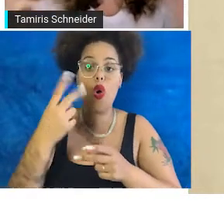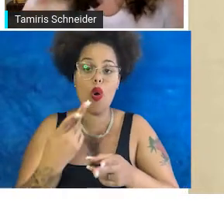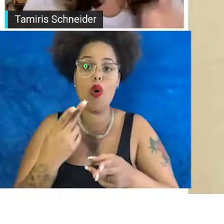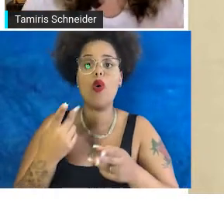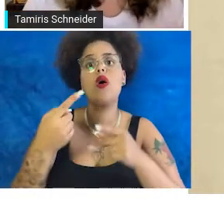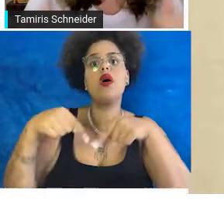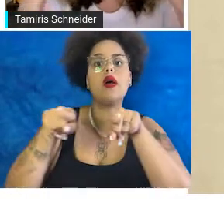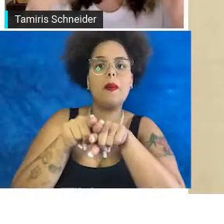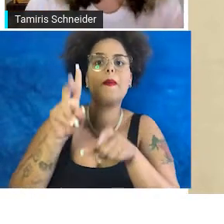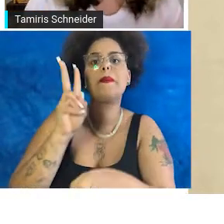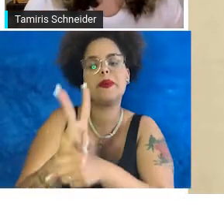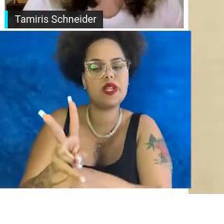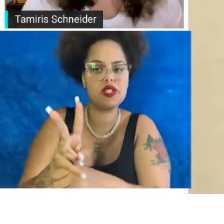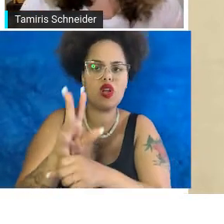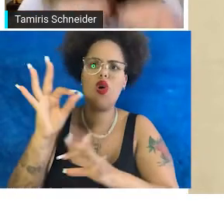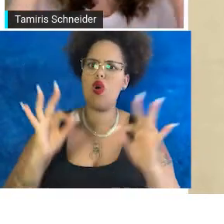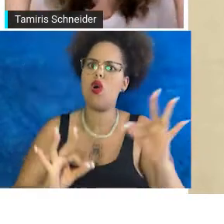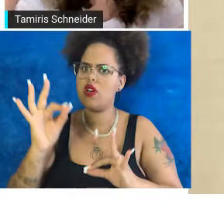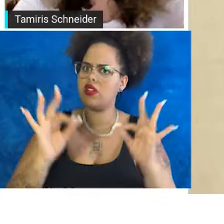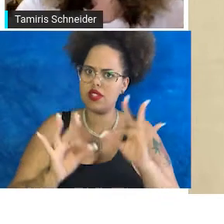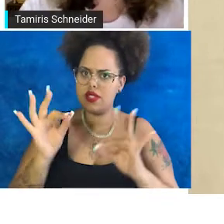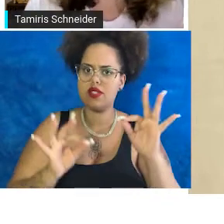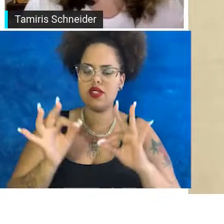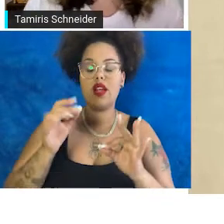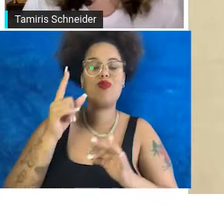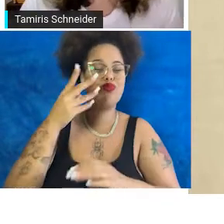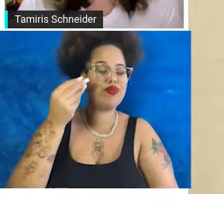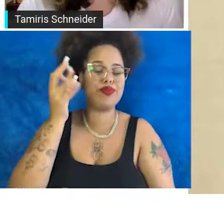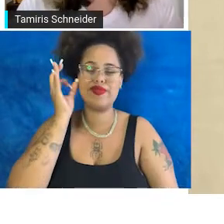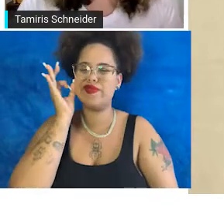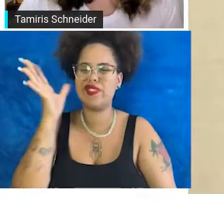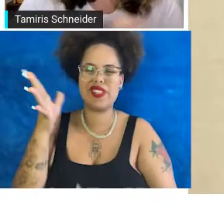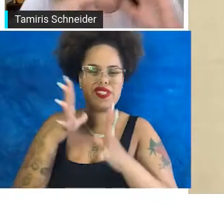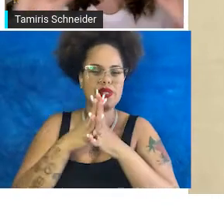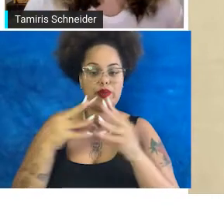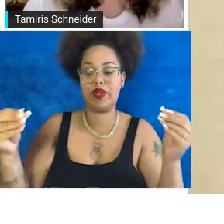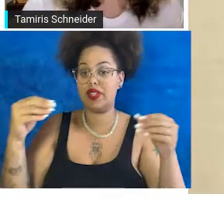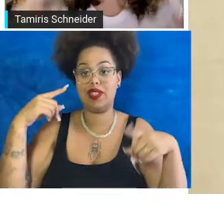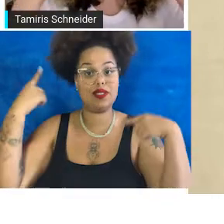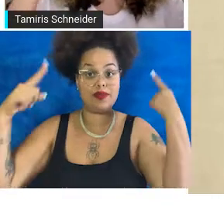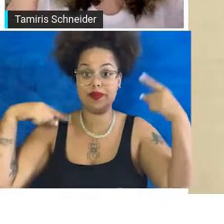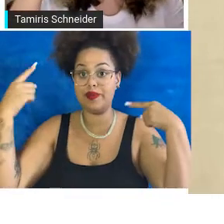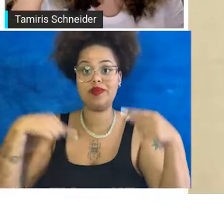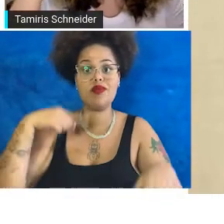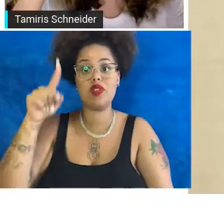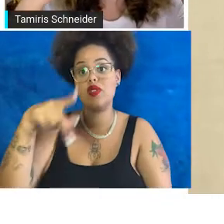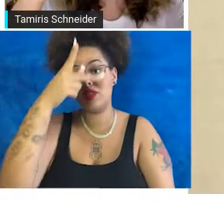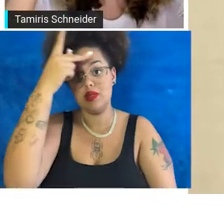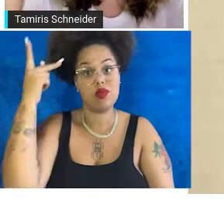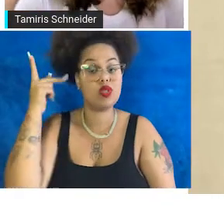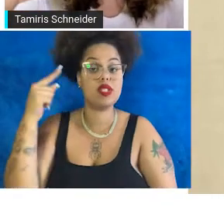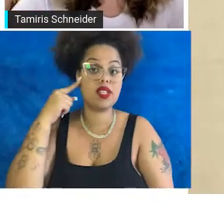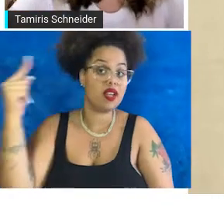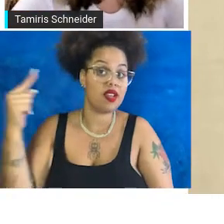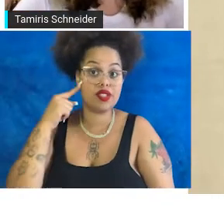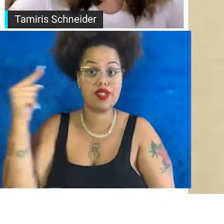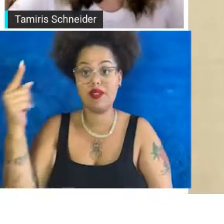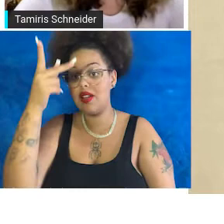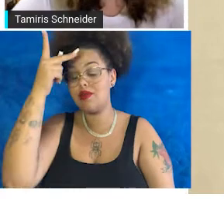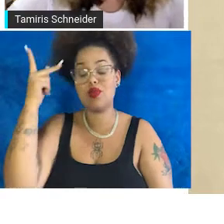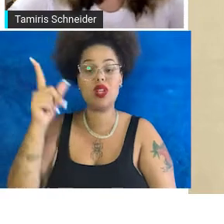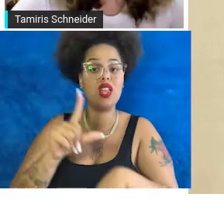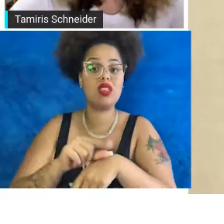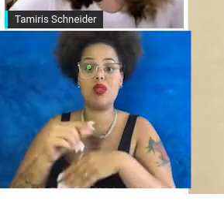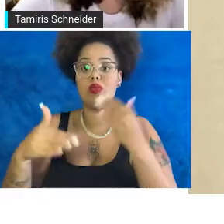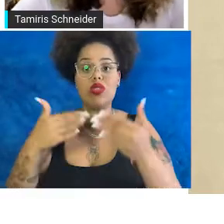Vamos se organizar para você não se perder. É muito fácil a gente se perder nessa loucura toda. Somos pessoas criativas, pessoas que estão o tempo